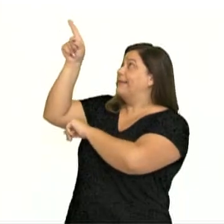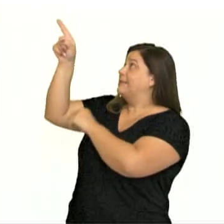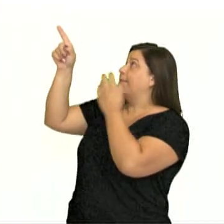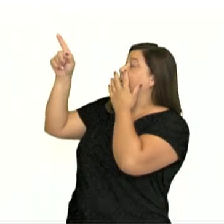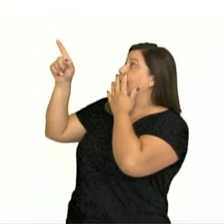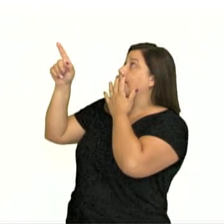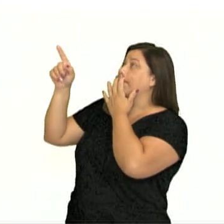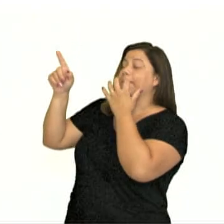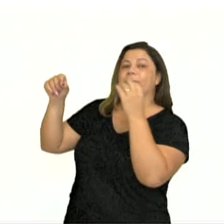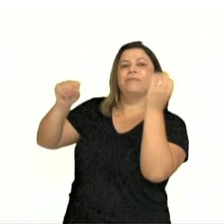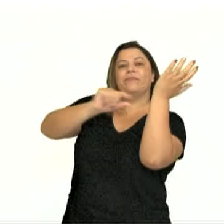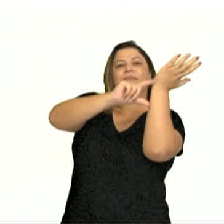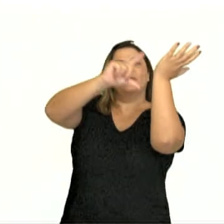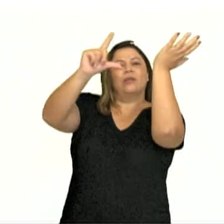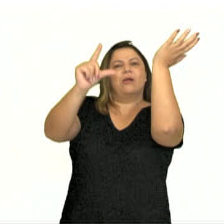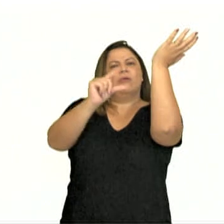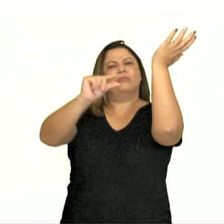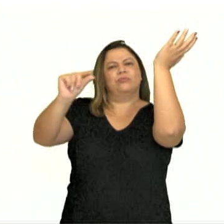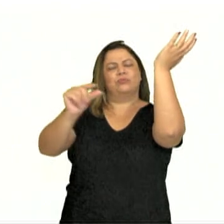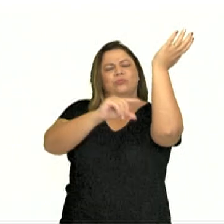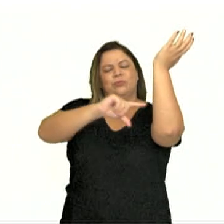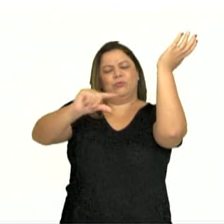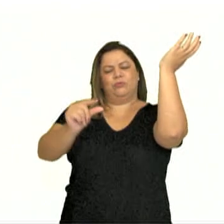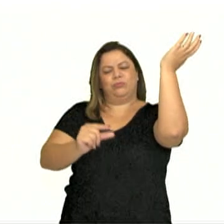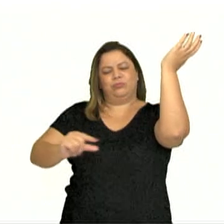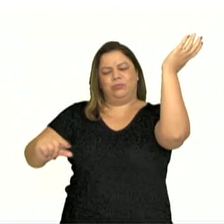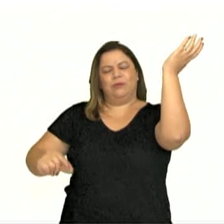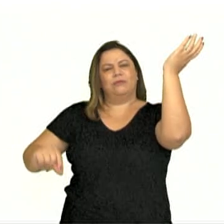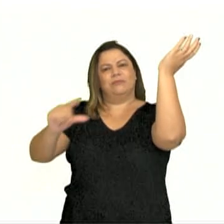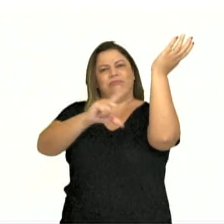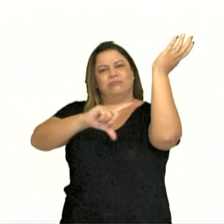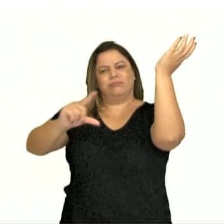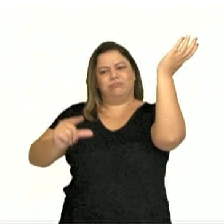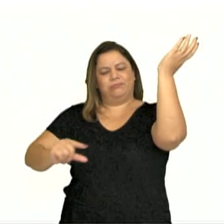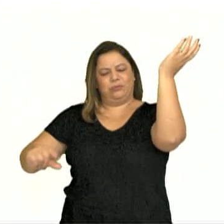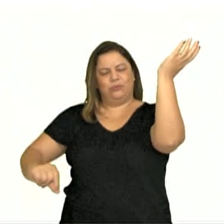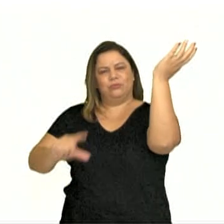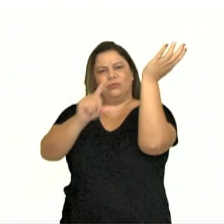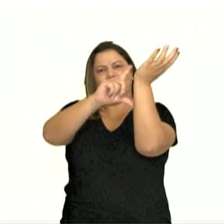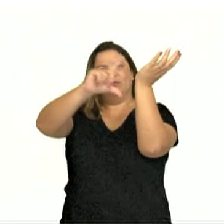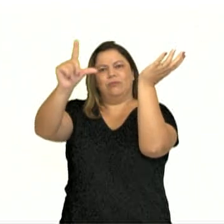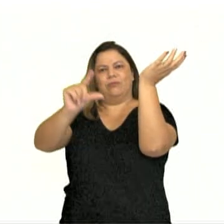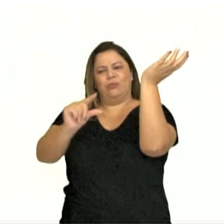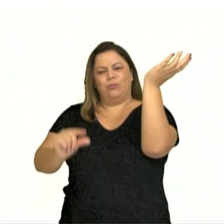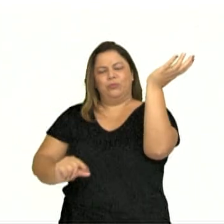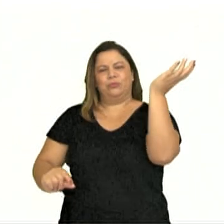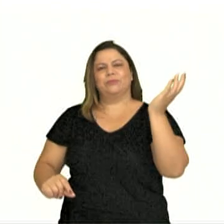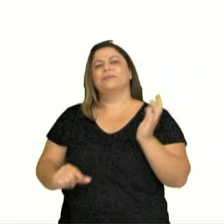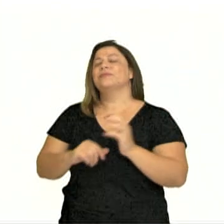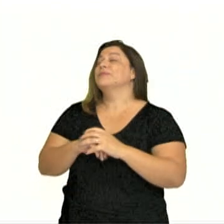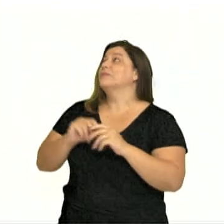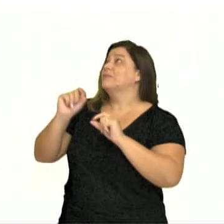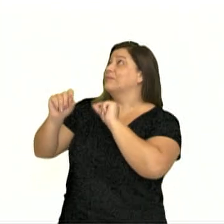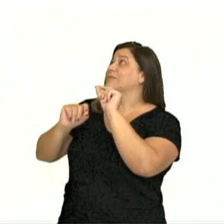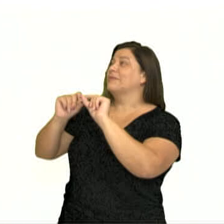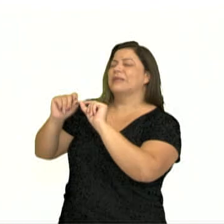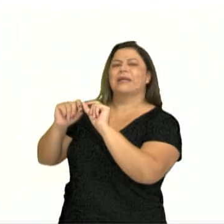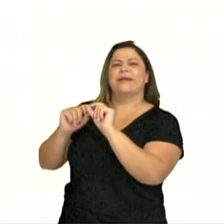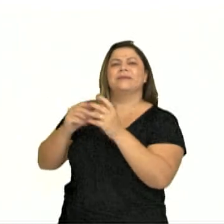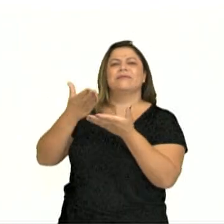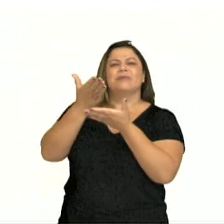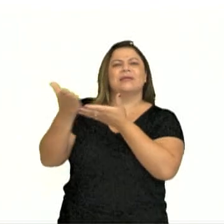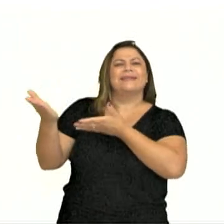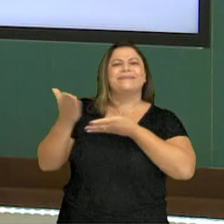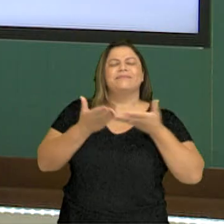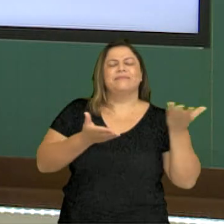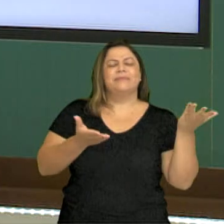folhas caindo, passaram-se as estações, está chegando o outono, vai chegar o inverno e as plantas vão perder as suas